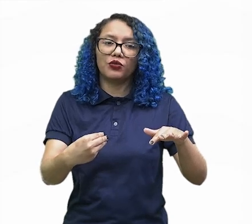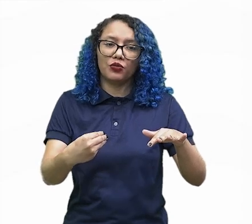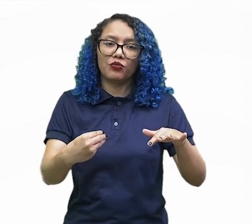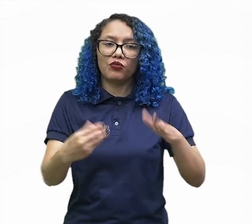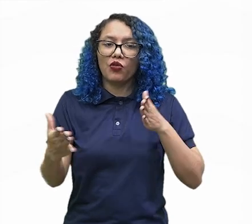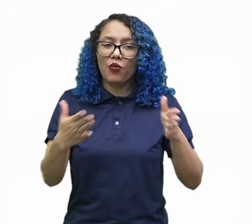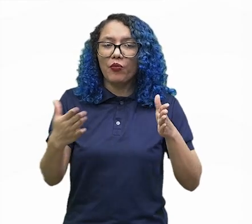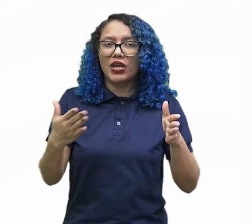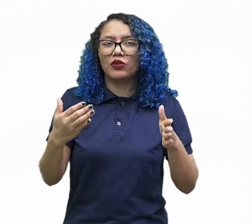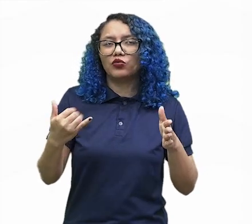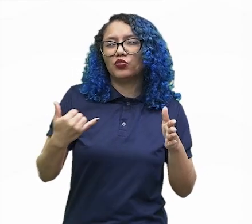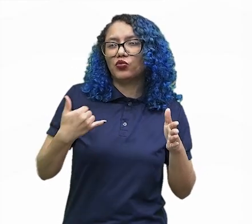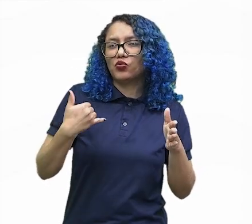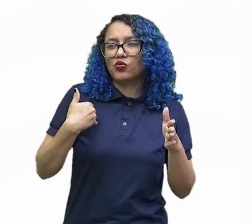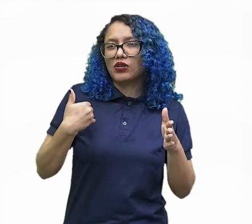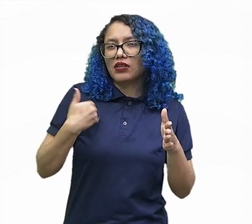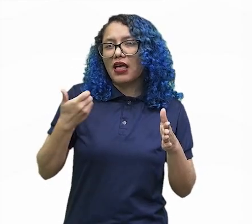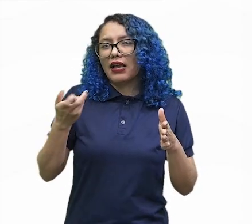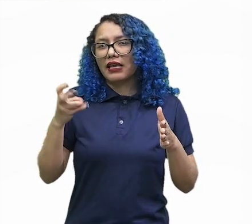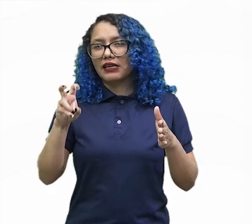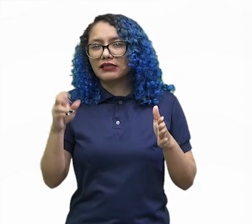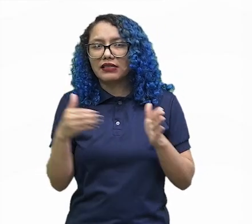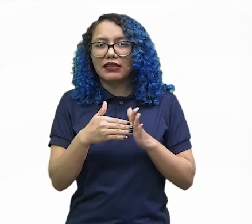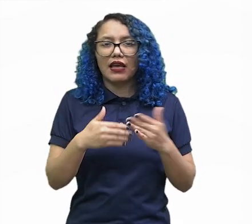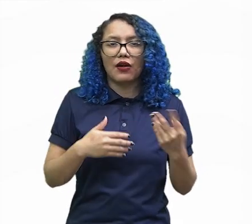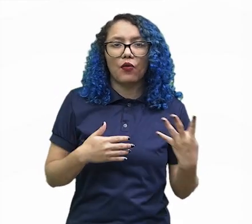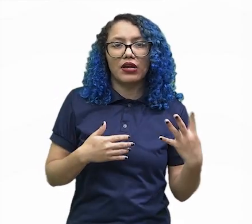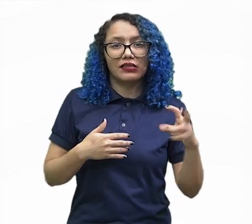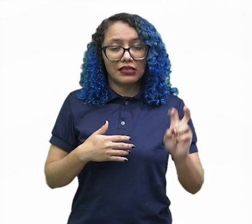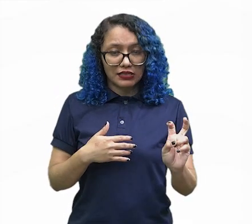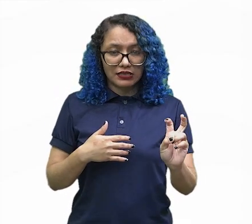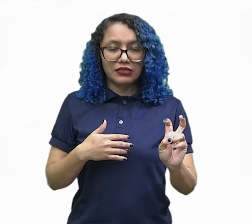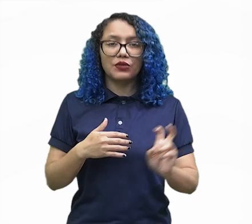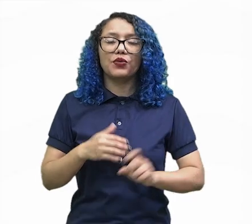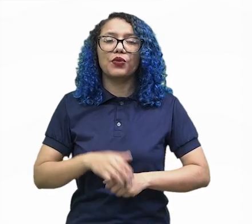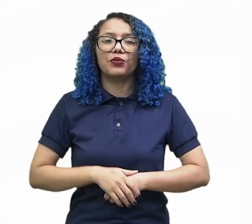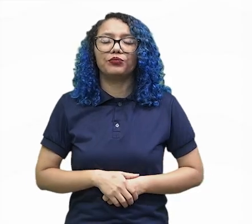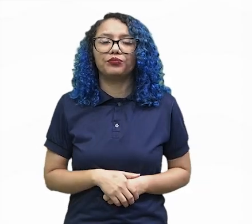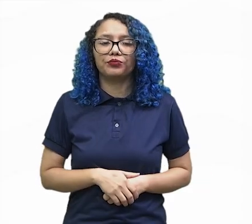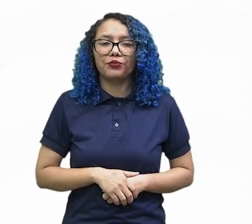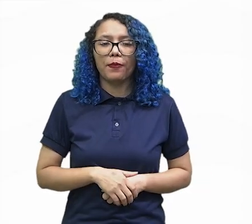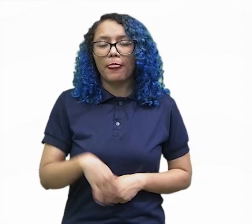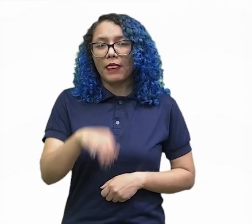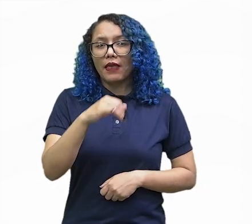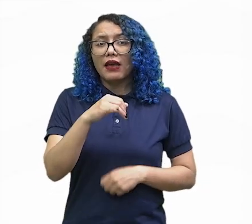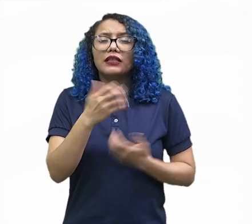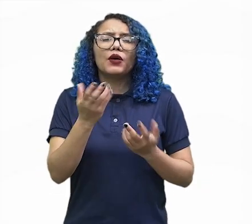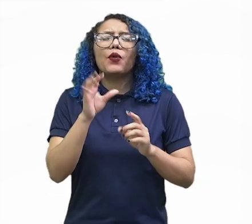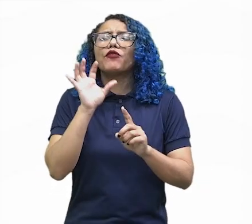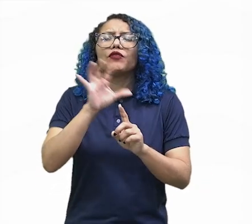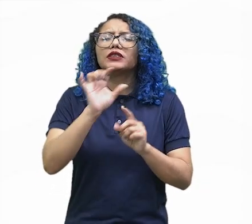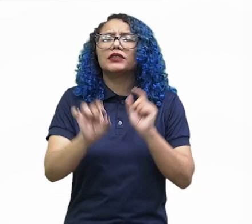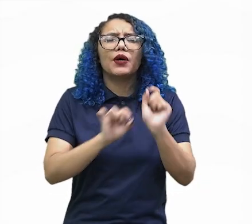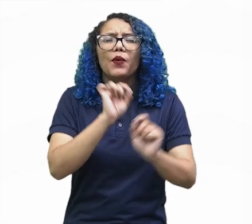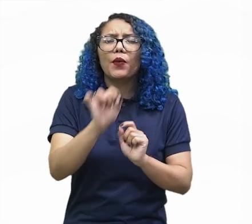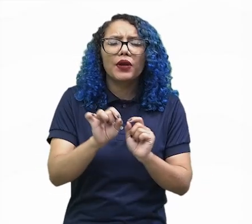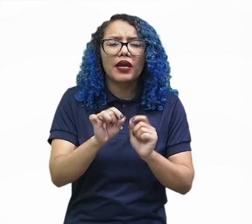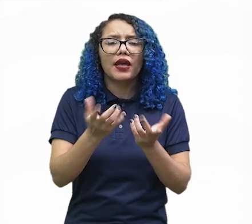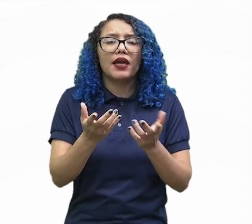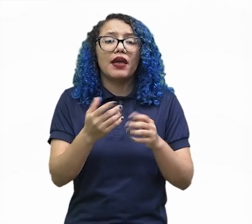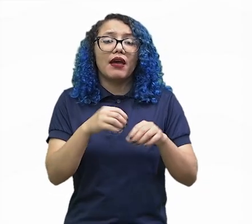a 45 anos de idade. Essas taxas, gente, são moldadas por elementos como acesso à